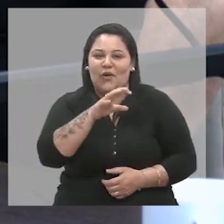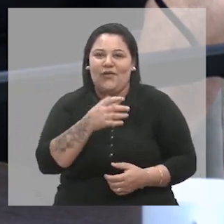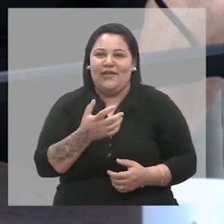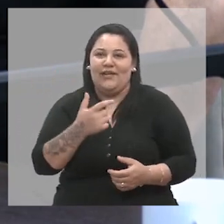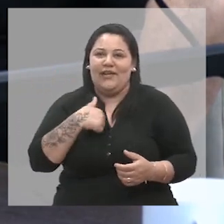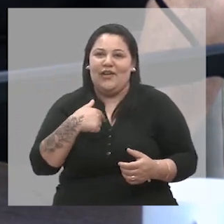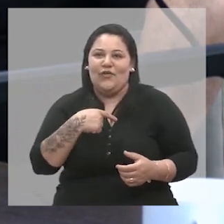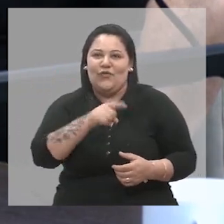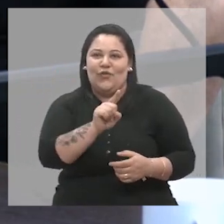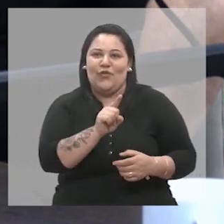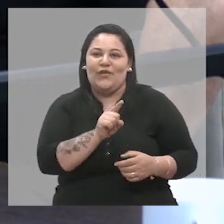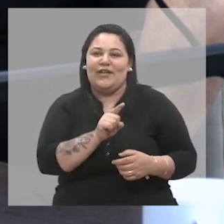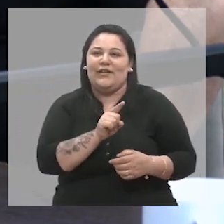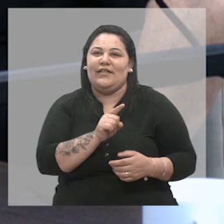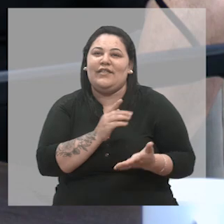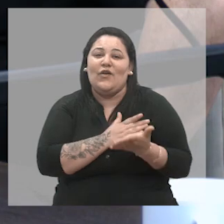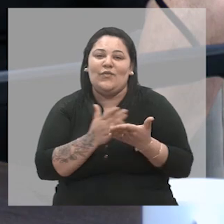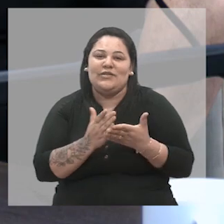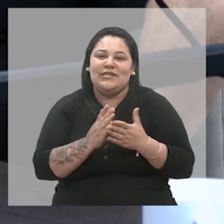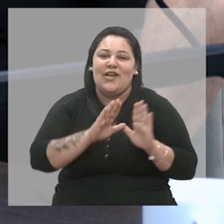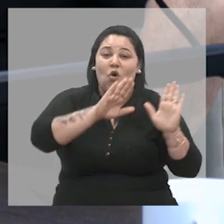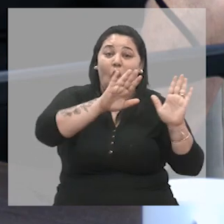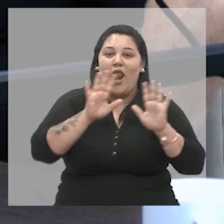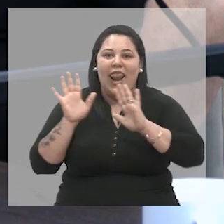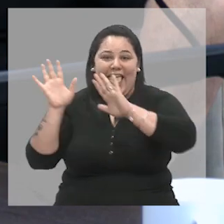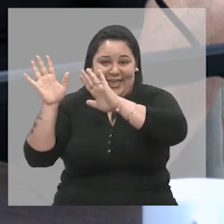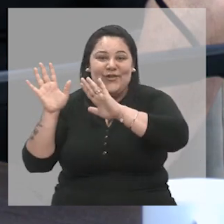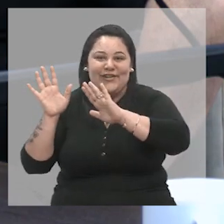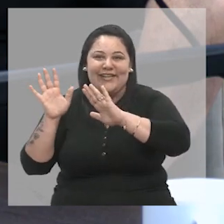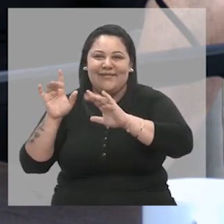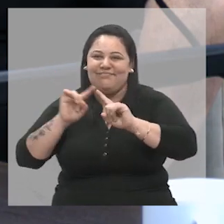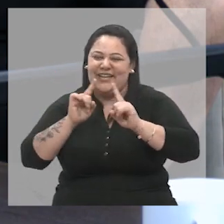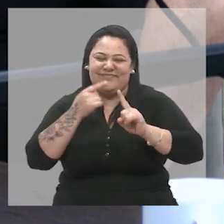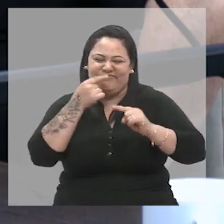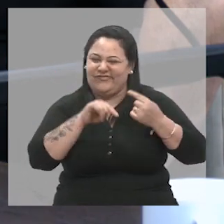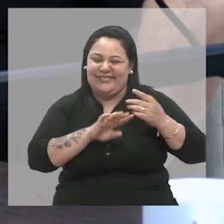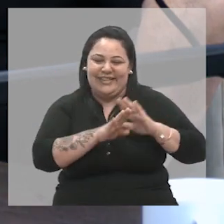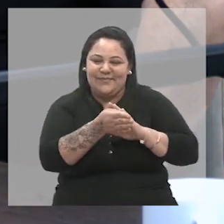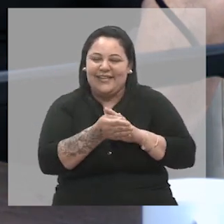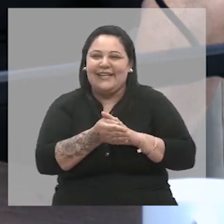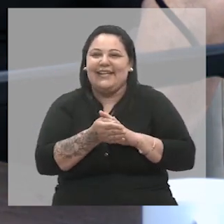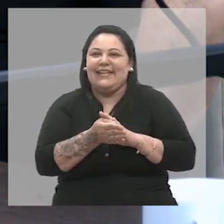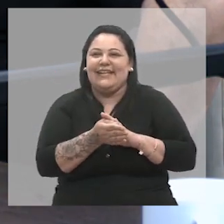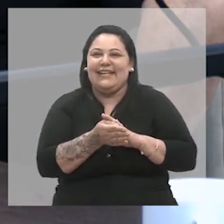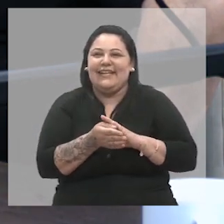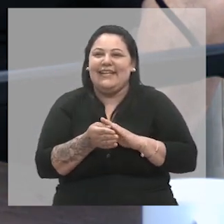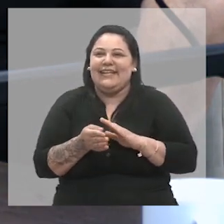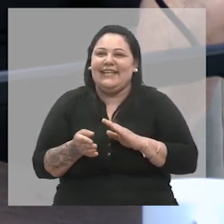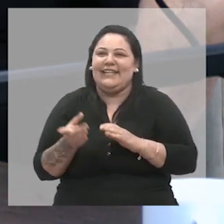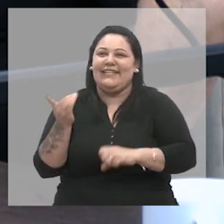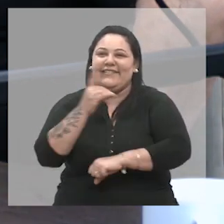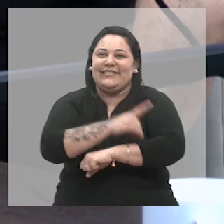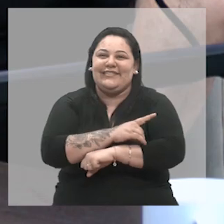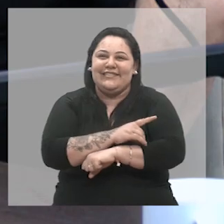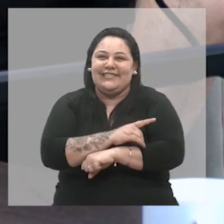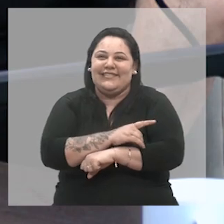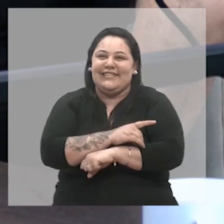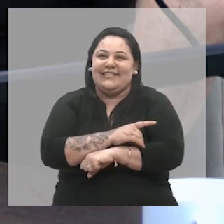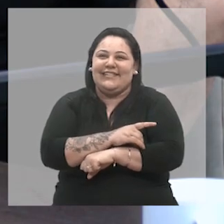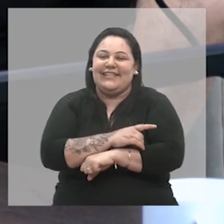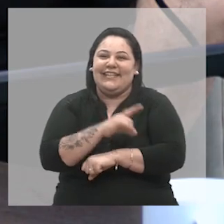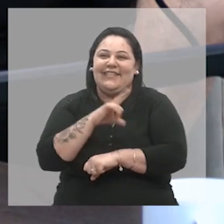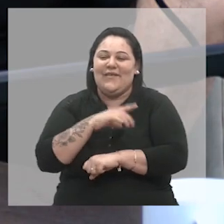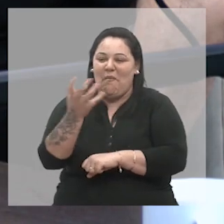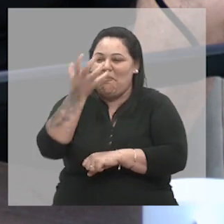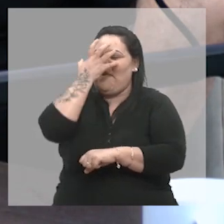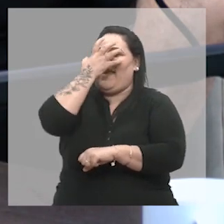handebol. Eu fui a primeira vez, eu comecei jogando de goleiro, mas não me adaptei. Aí teve um dia que eu tomei foi o dia assim que virou a